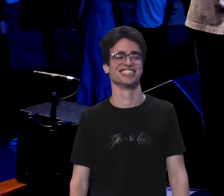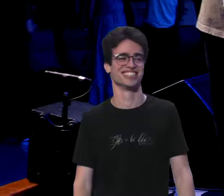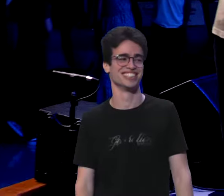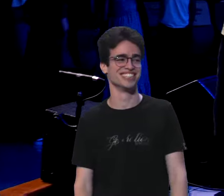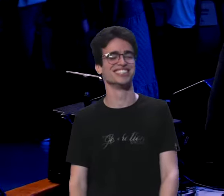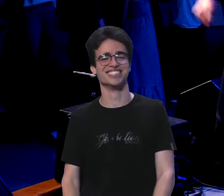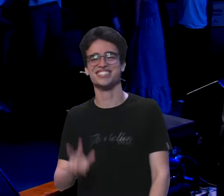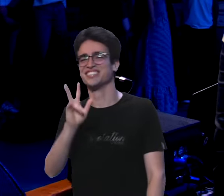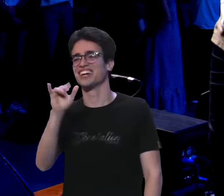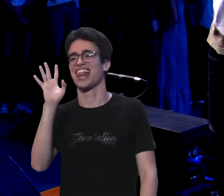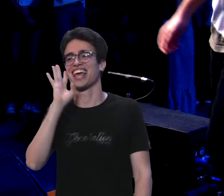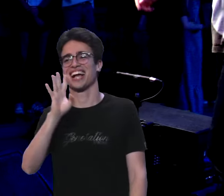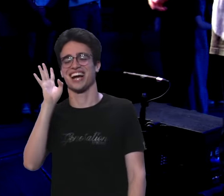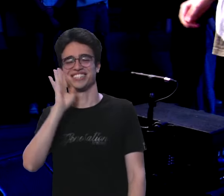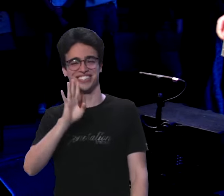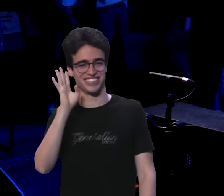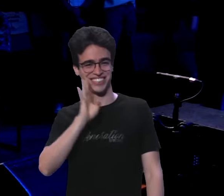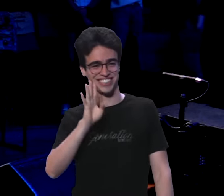Vai ser legal.